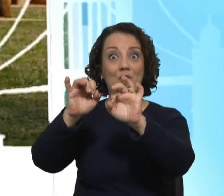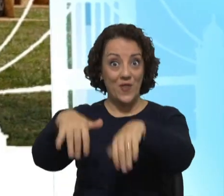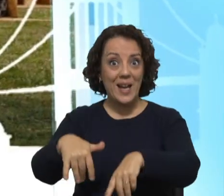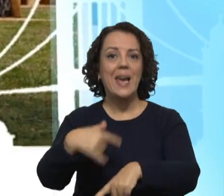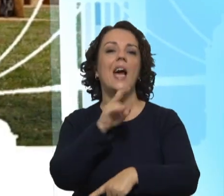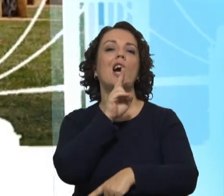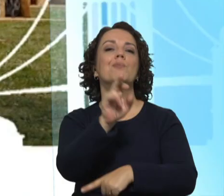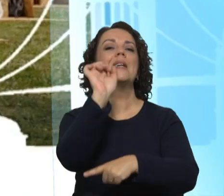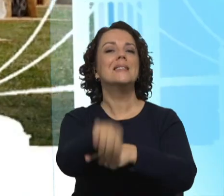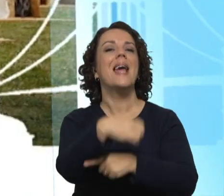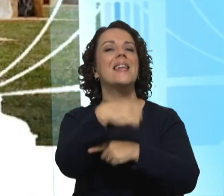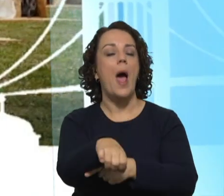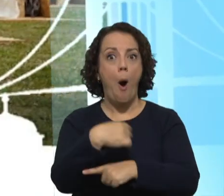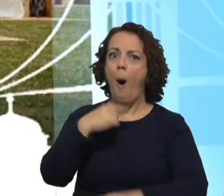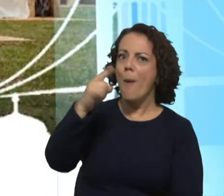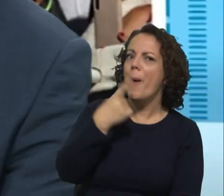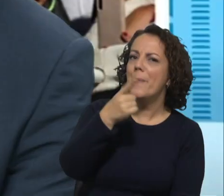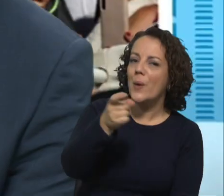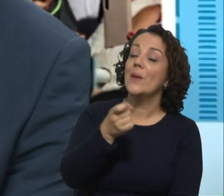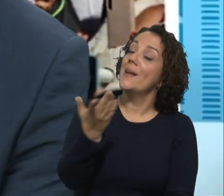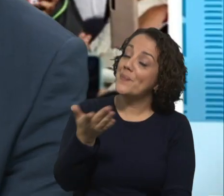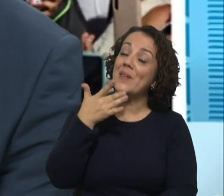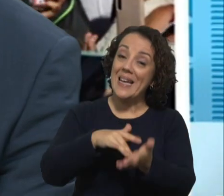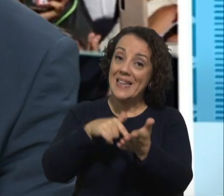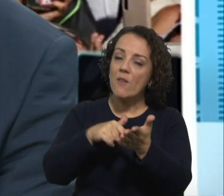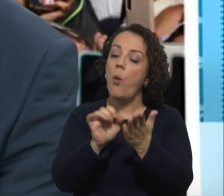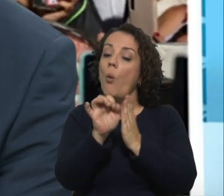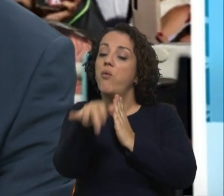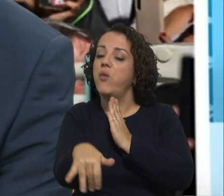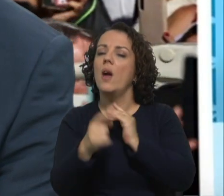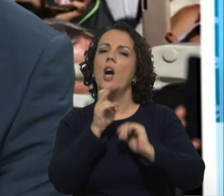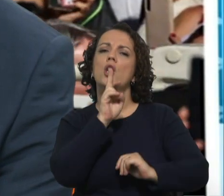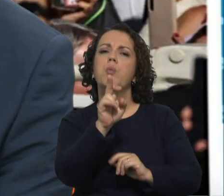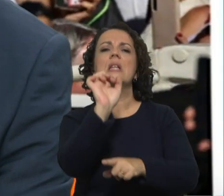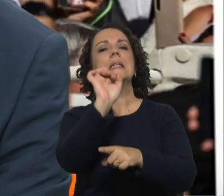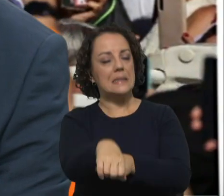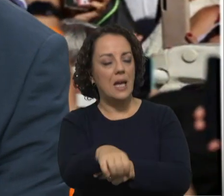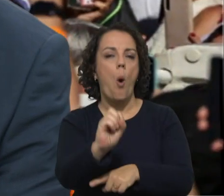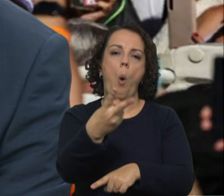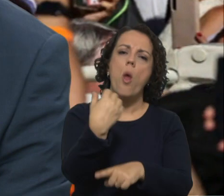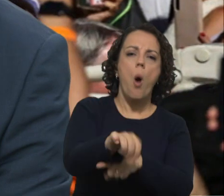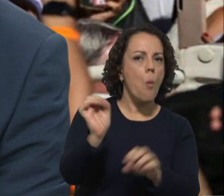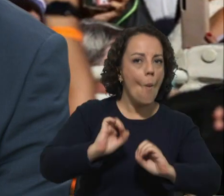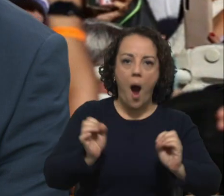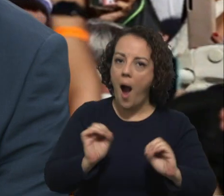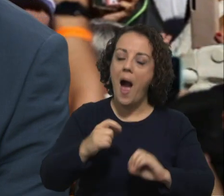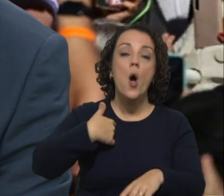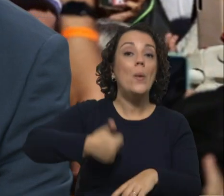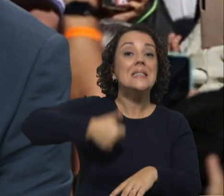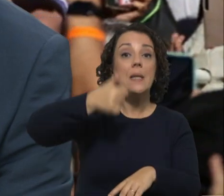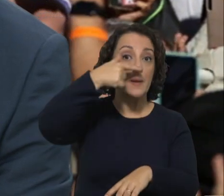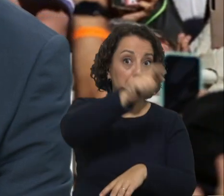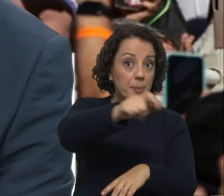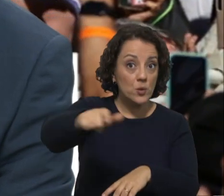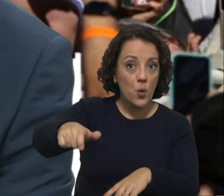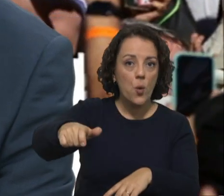pergunta. Mas eu creio que o que me interessa realmente Sim. é a pergunta. O que me interessa realmente é que as pessoas,